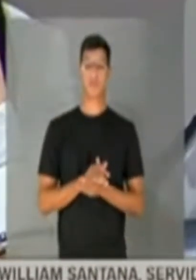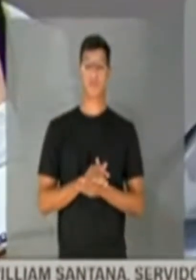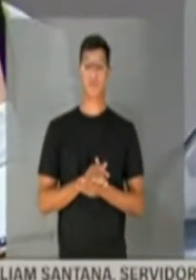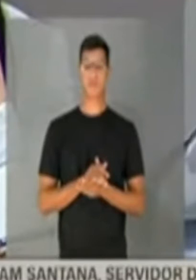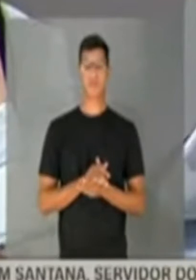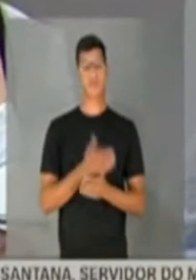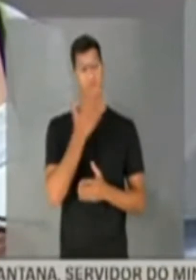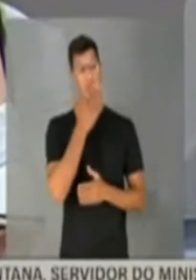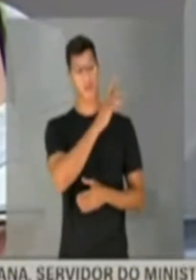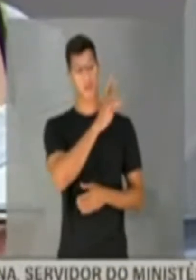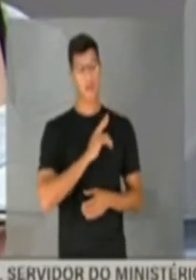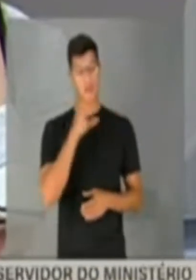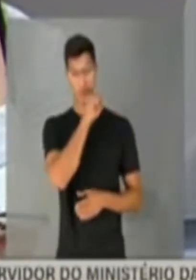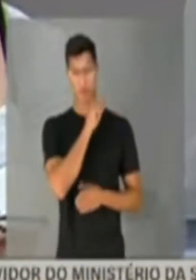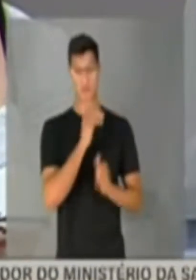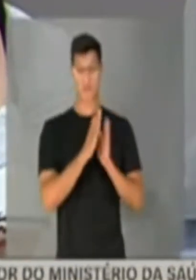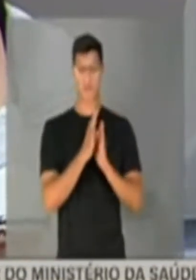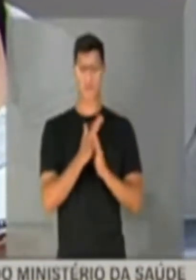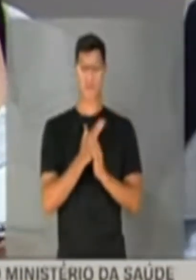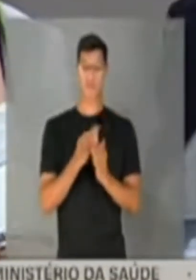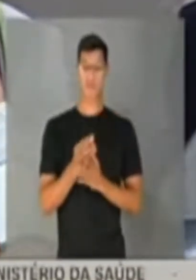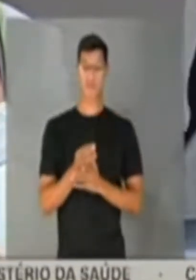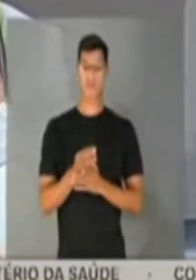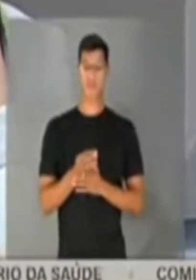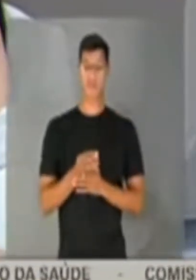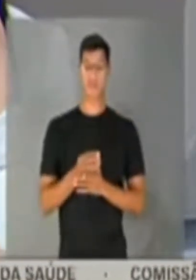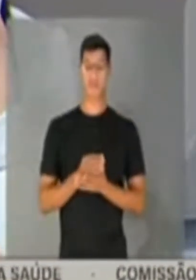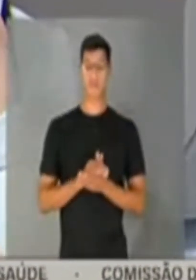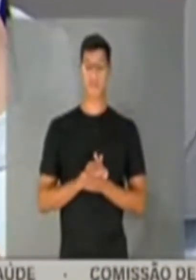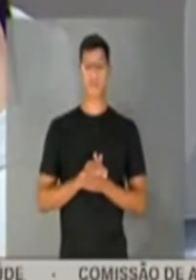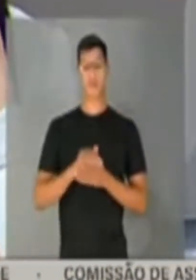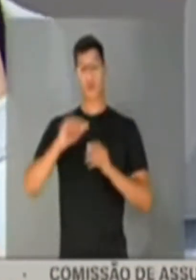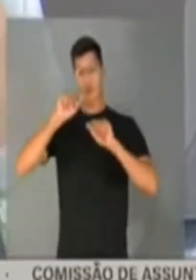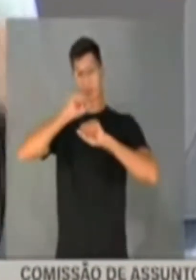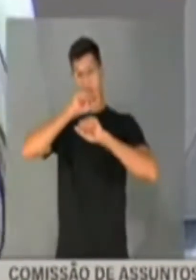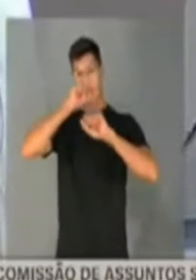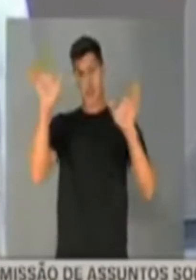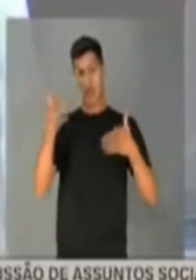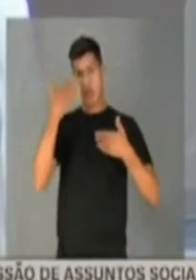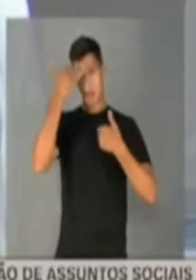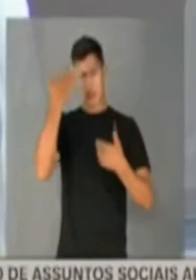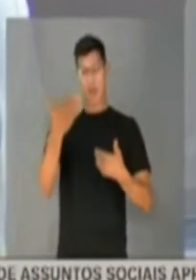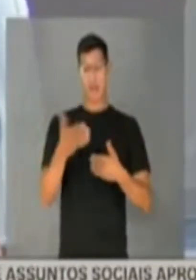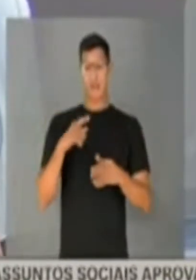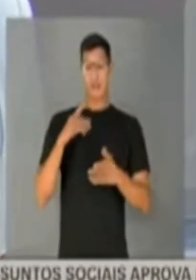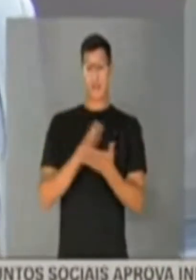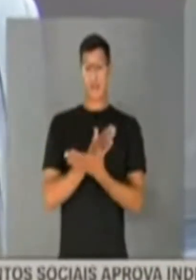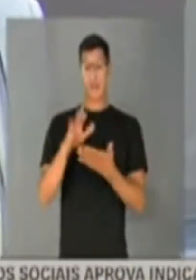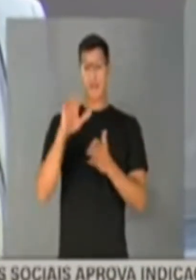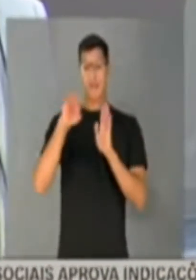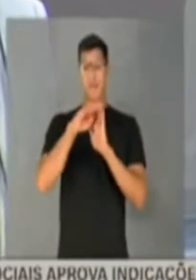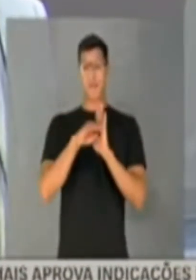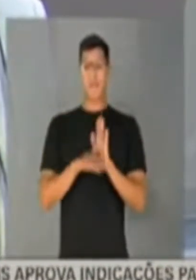Peço que responda rapidamente, por favor. Senador, obrigado pela oportunidade de esclarecer alguns fatos que talvez